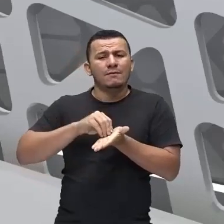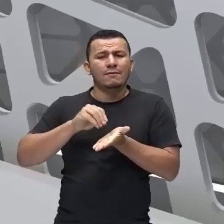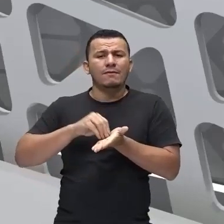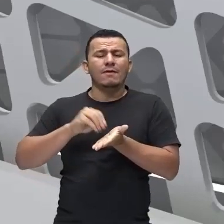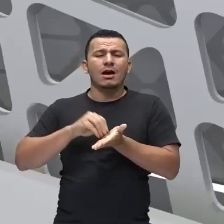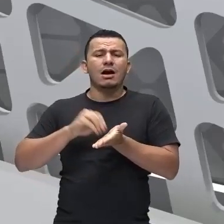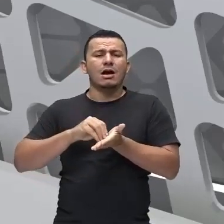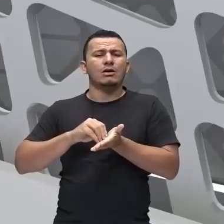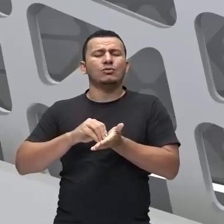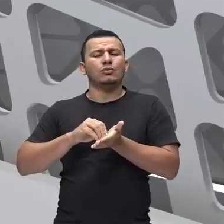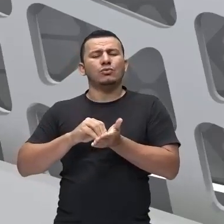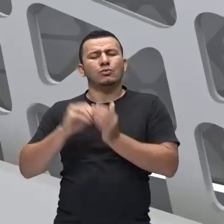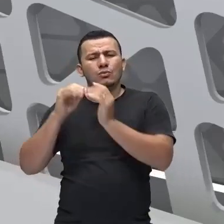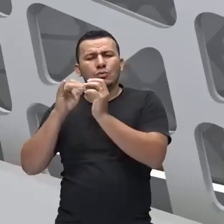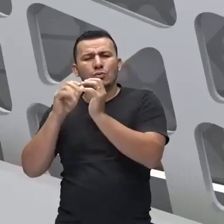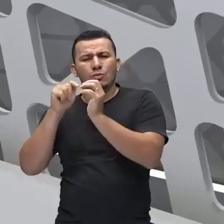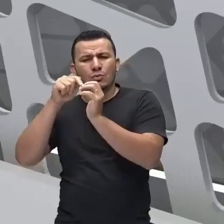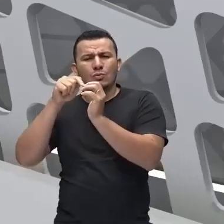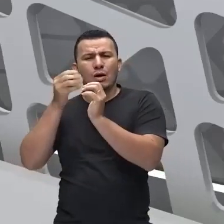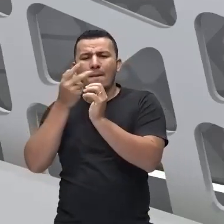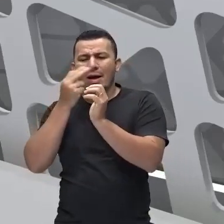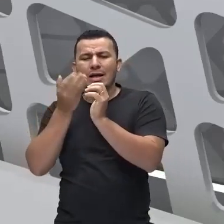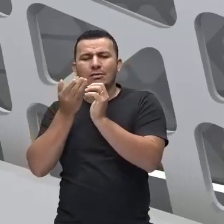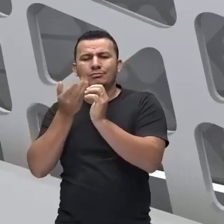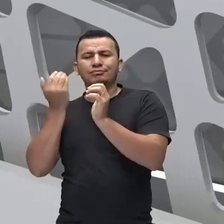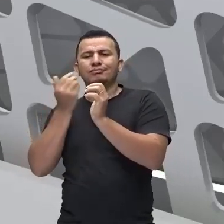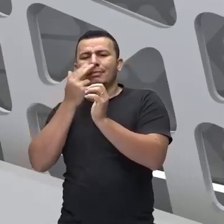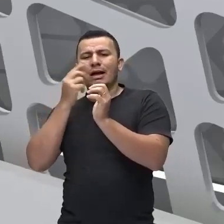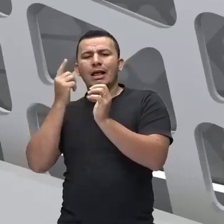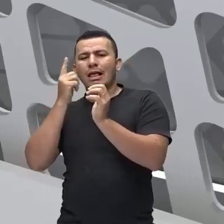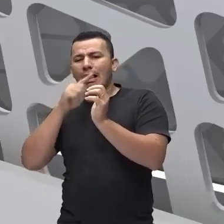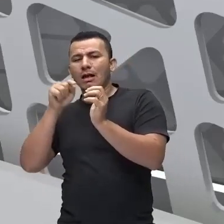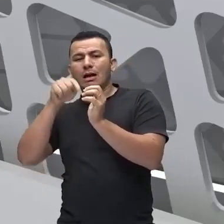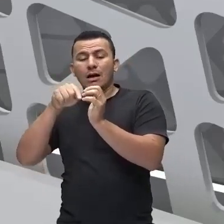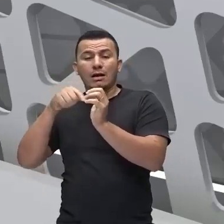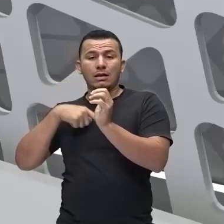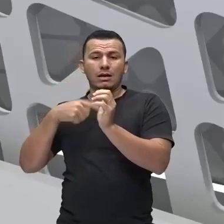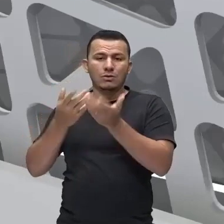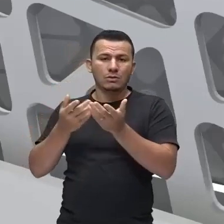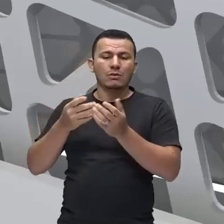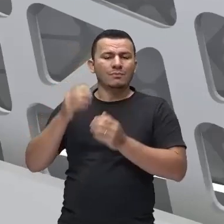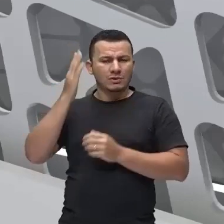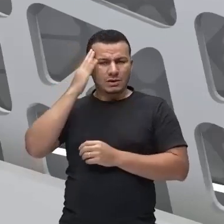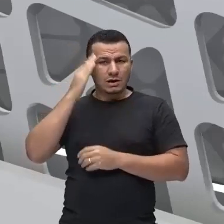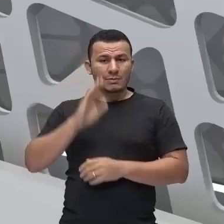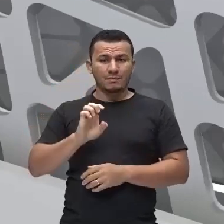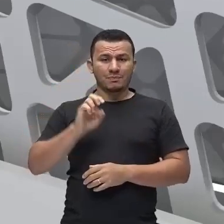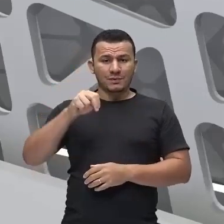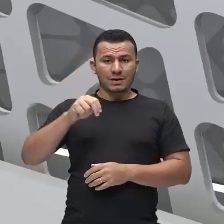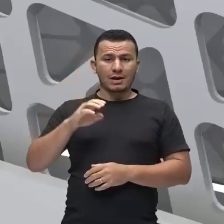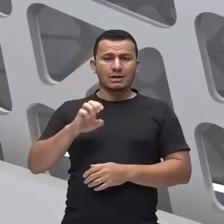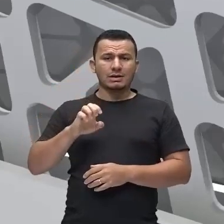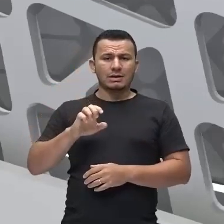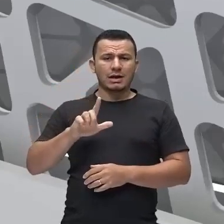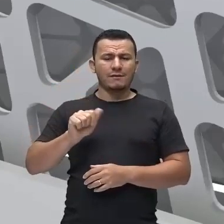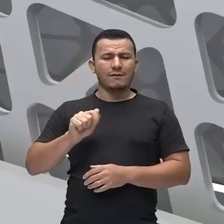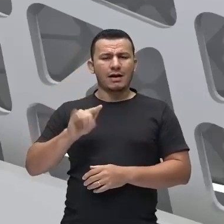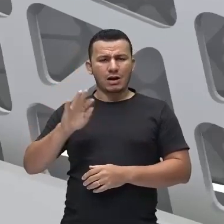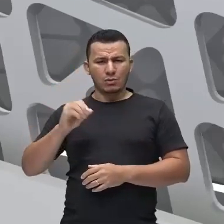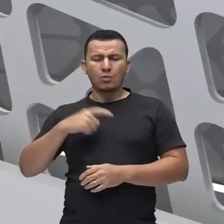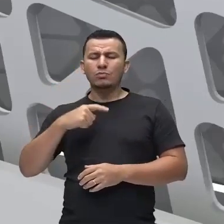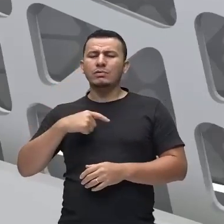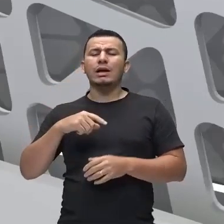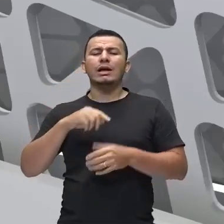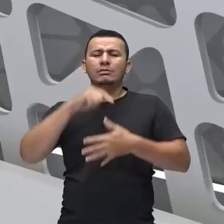do encéfalo. E nós também já aprendemos que o encéfalo é formado pelo cérebro, pelo cerebelo,